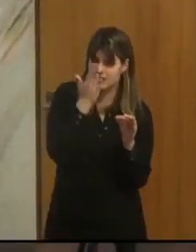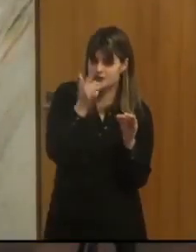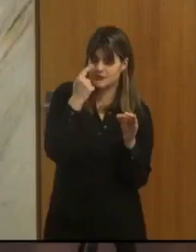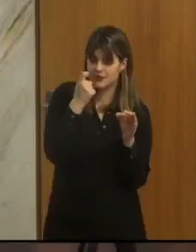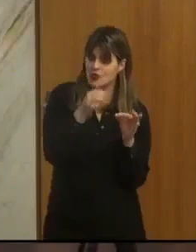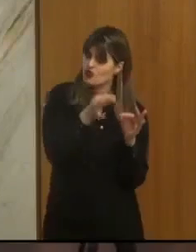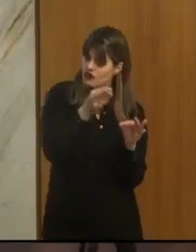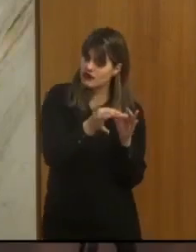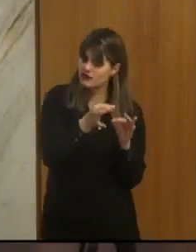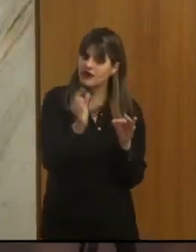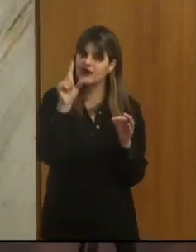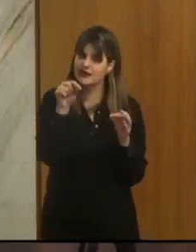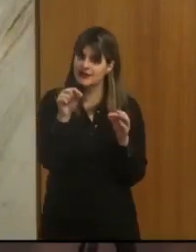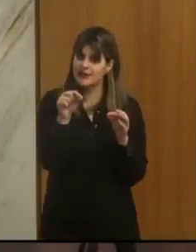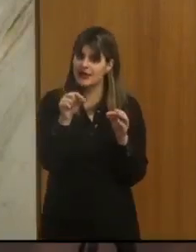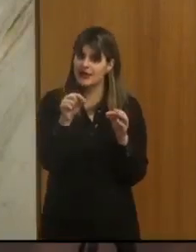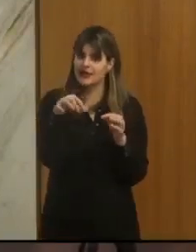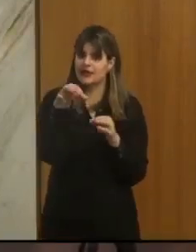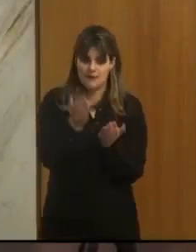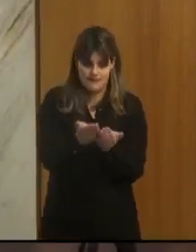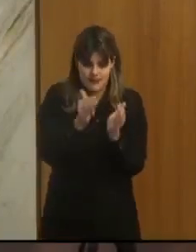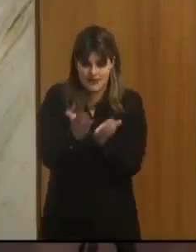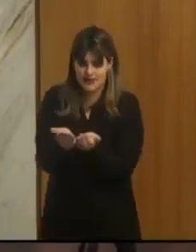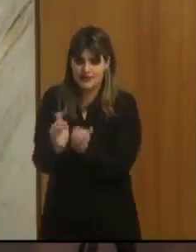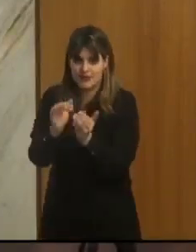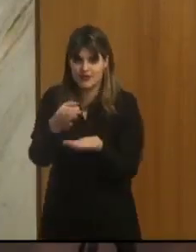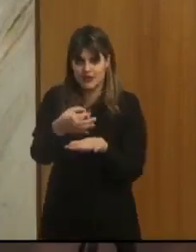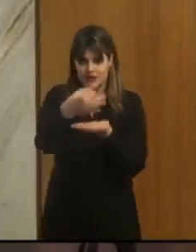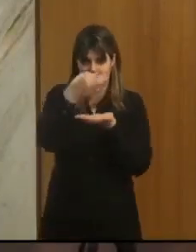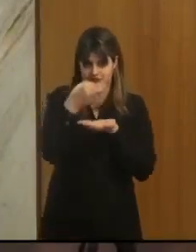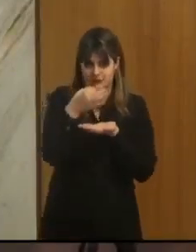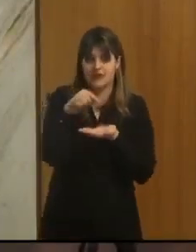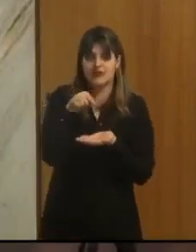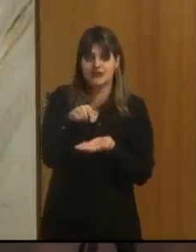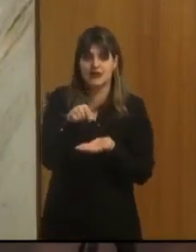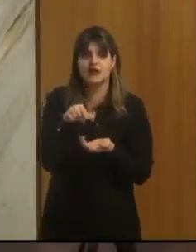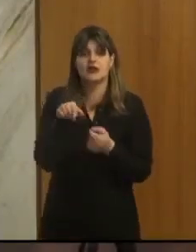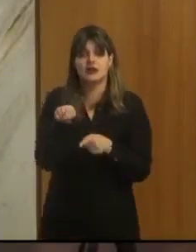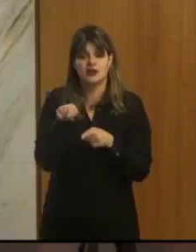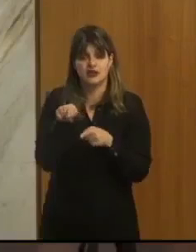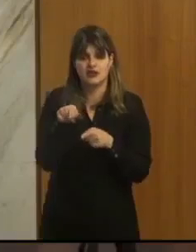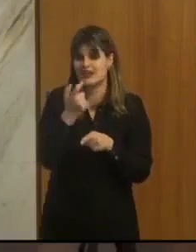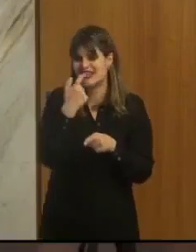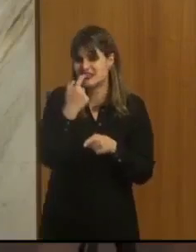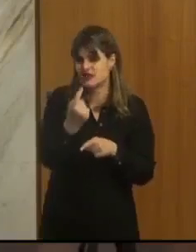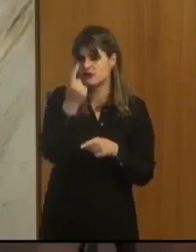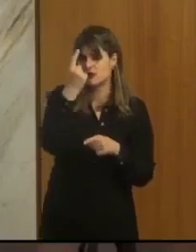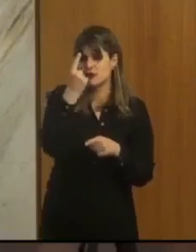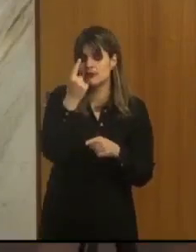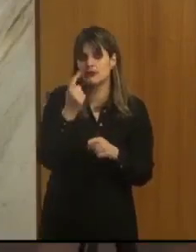para aqui uvas, e tem as duas patenas. Portanto, é uma pedra que nos remete para